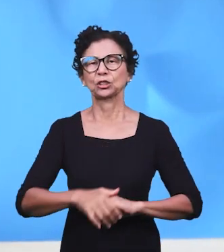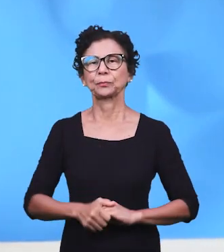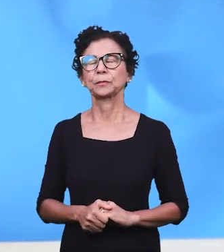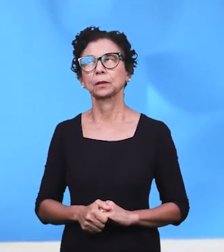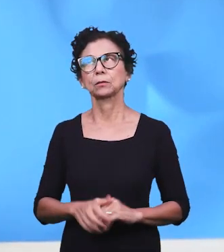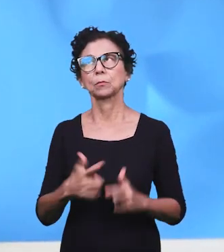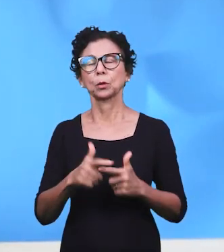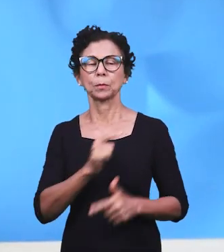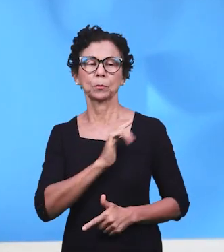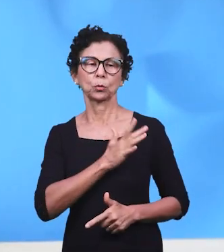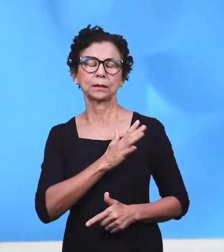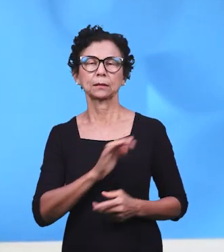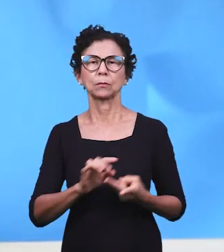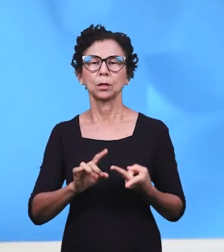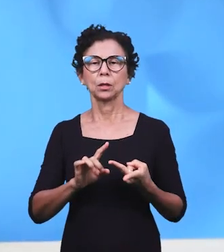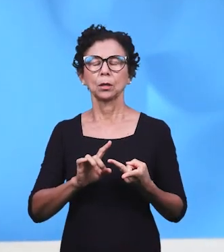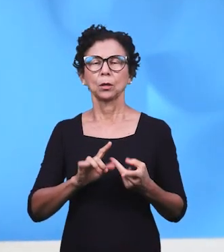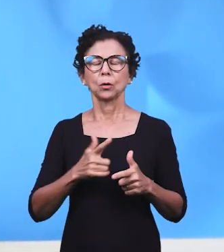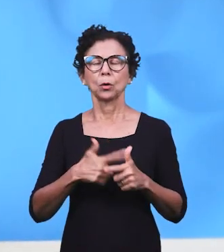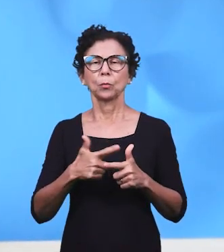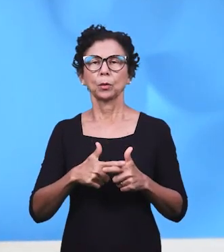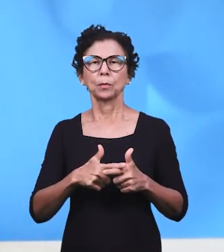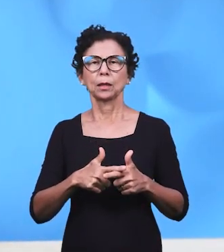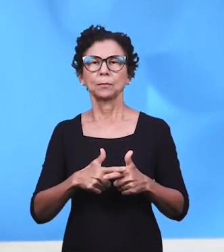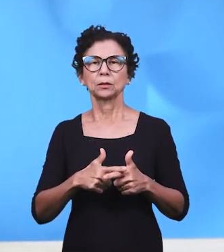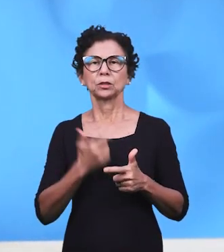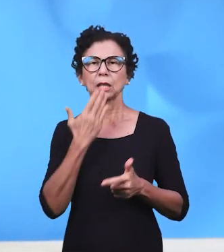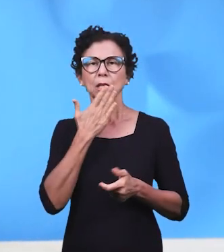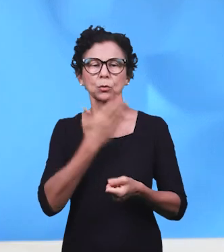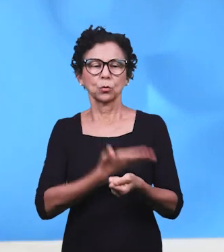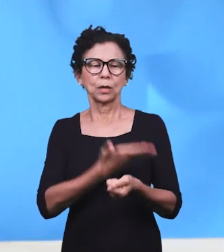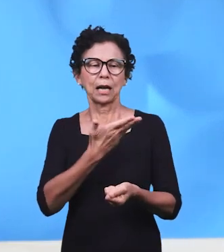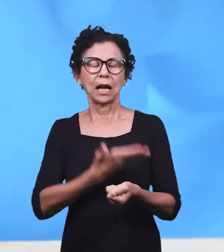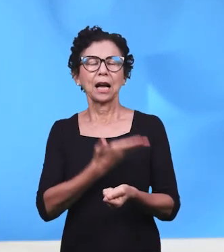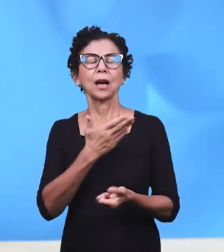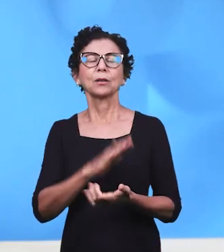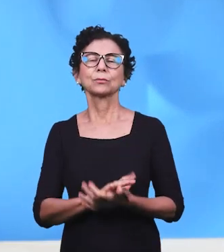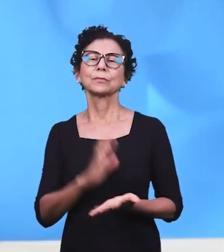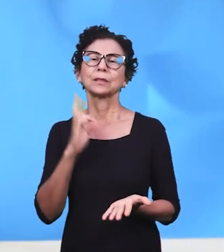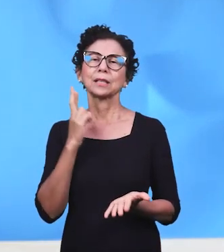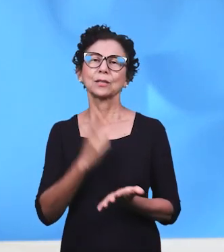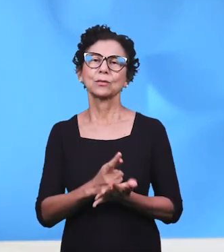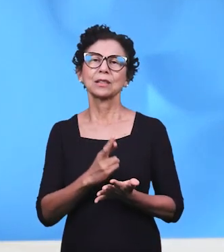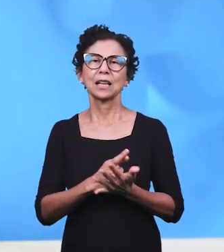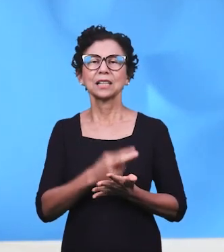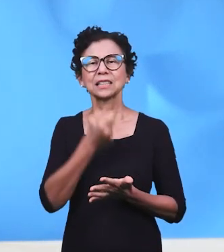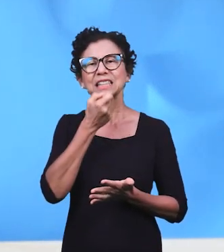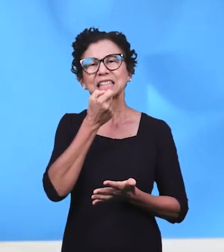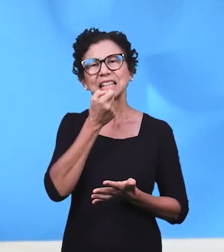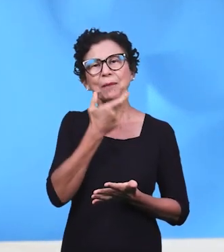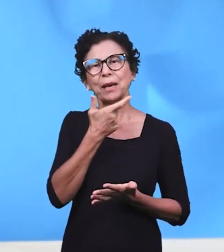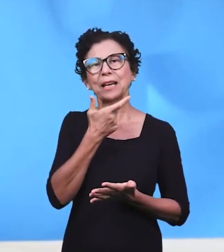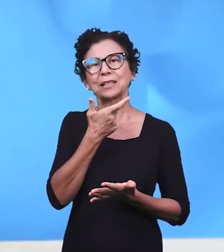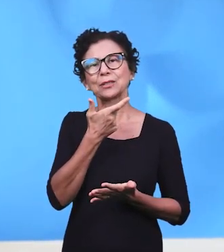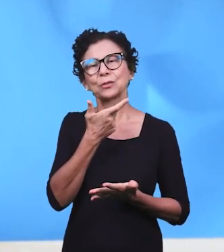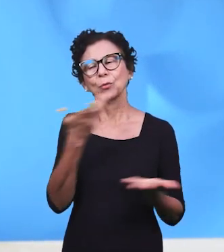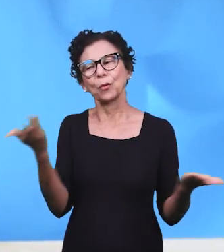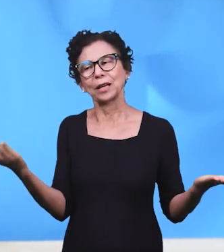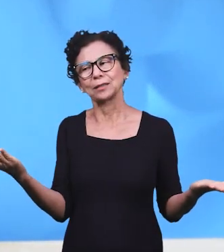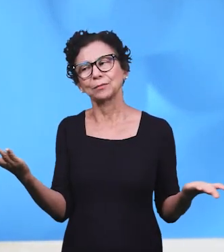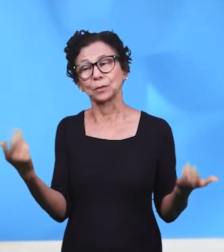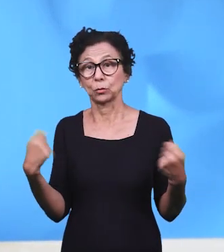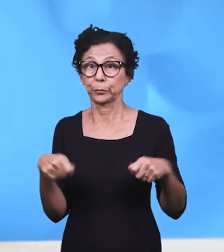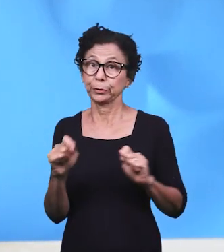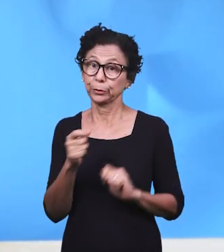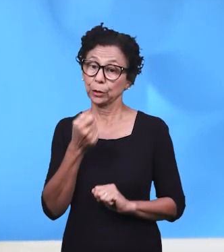de coração, eu tenho algum problema de diabetes. A maioria desses pacientes tem os dentes atingidos pelo remédio. E eu não posso deixar de